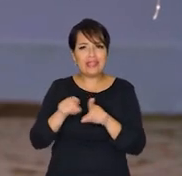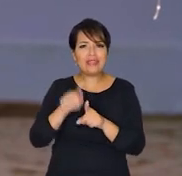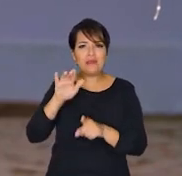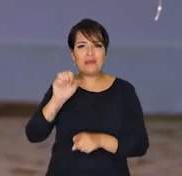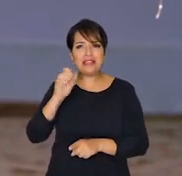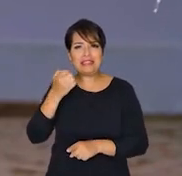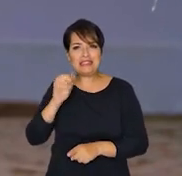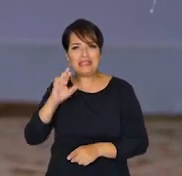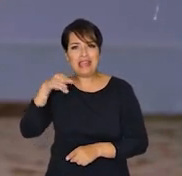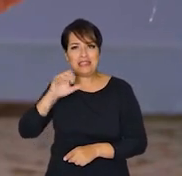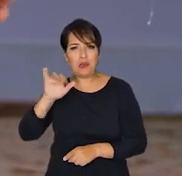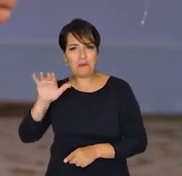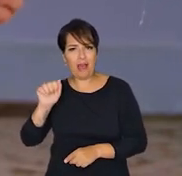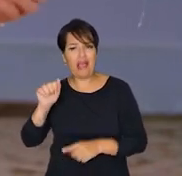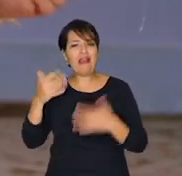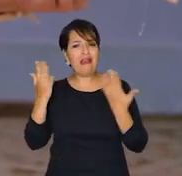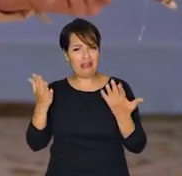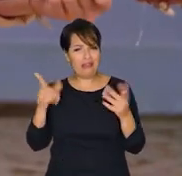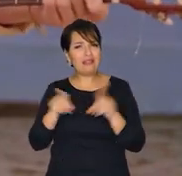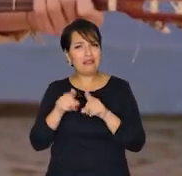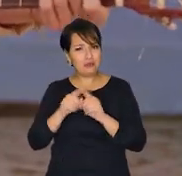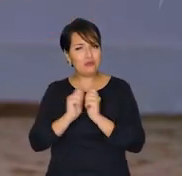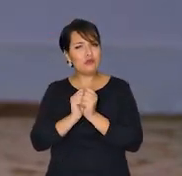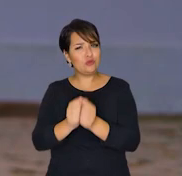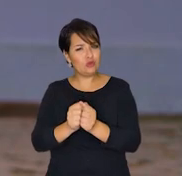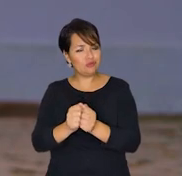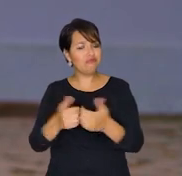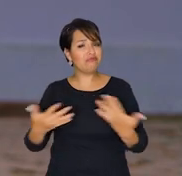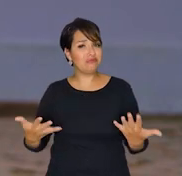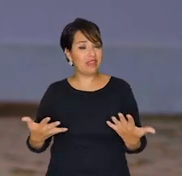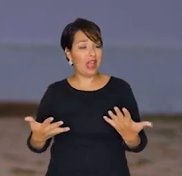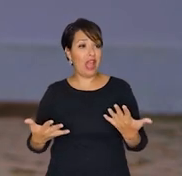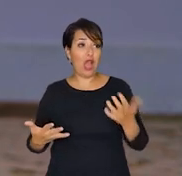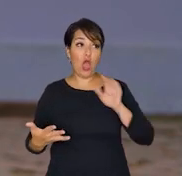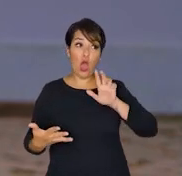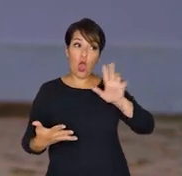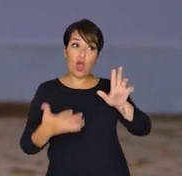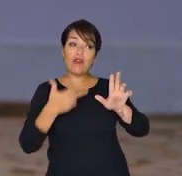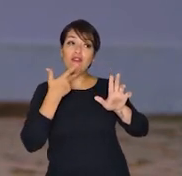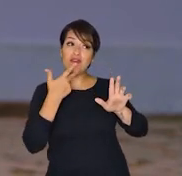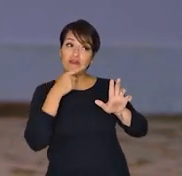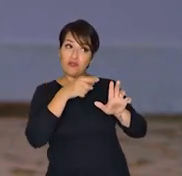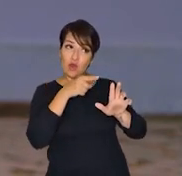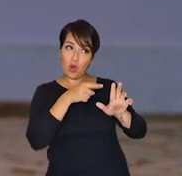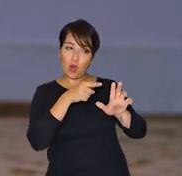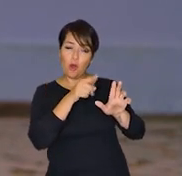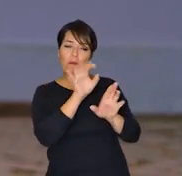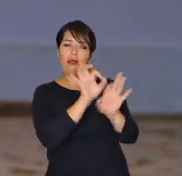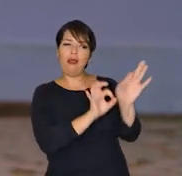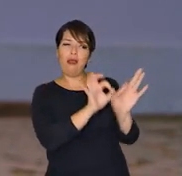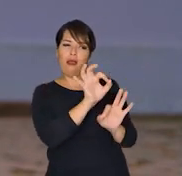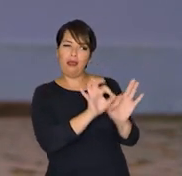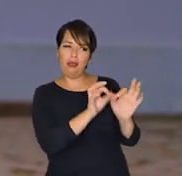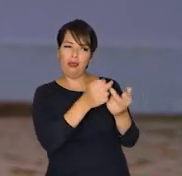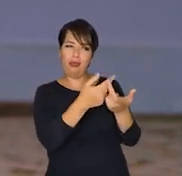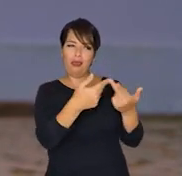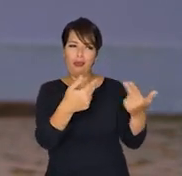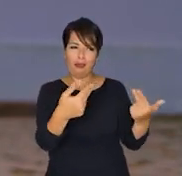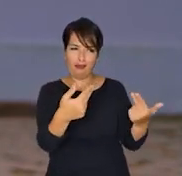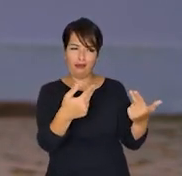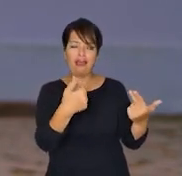tá? Lula já disse Freixo, vá preparando o